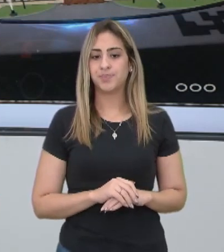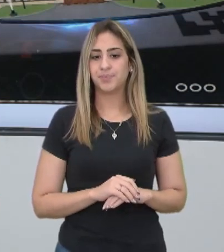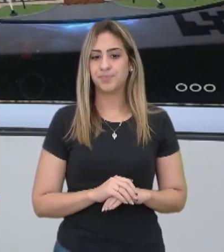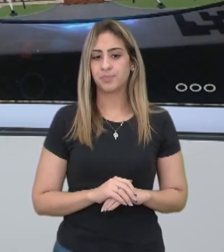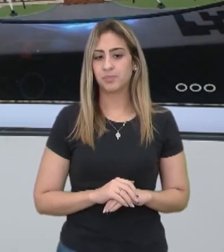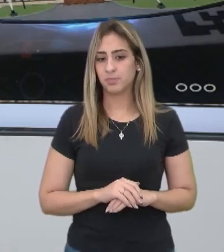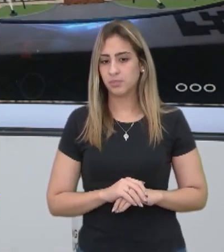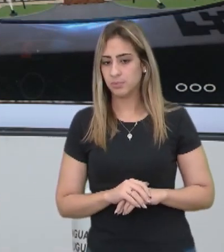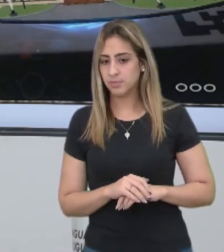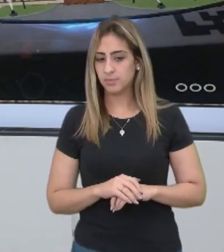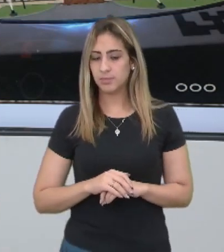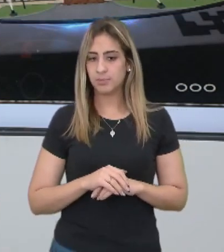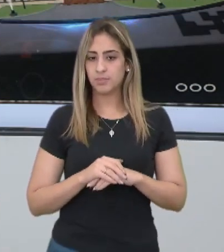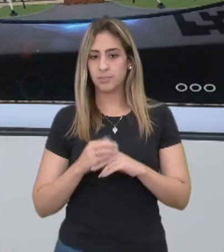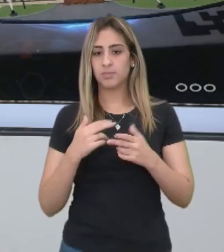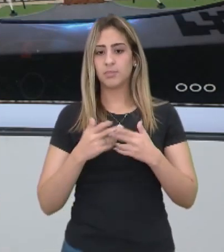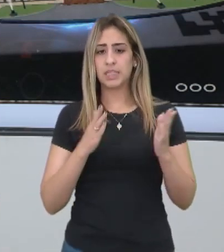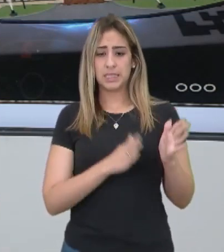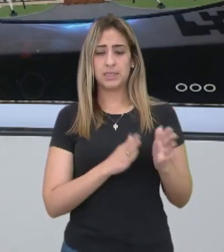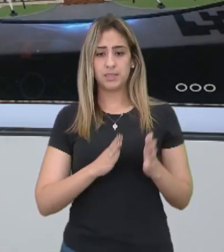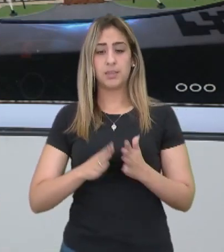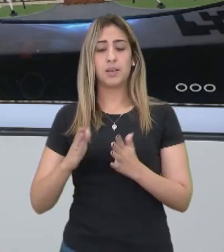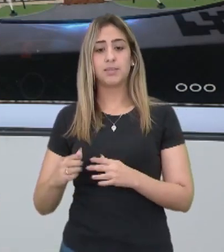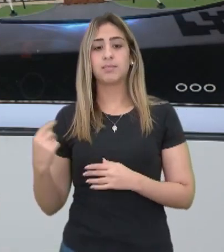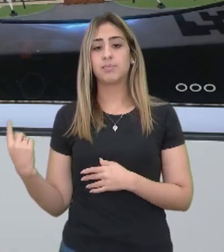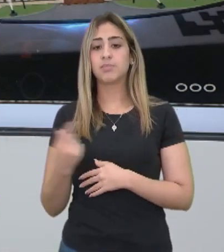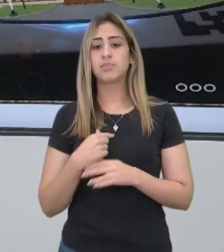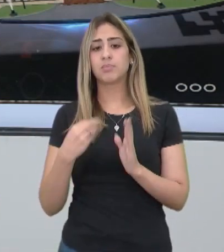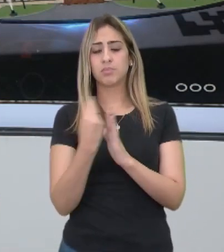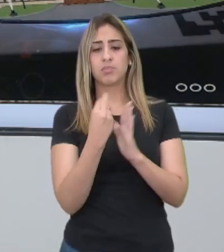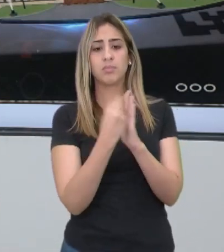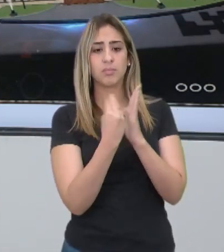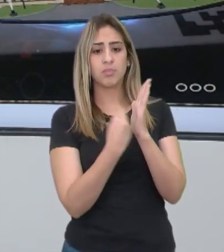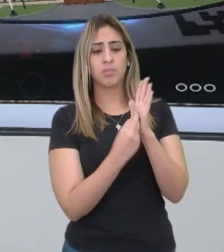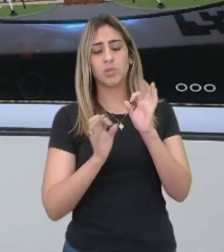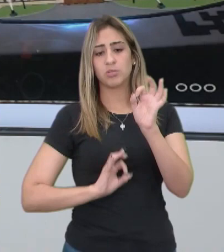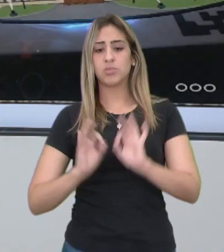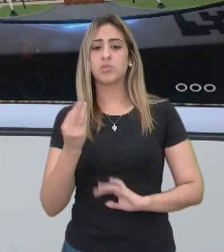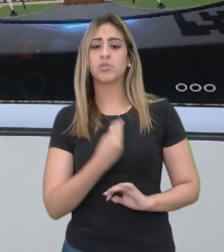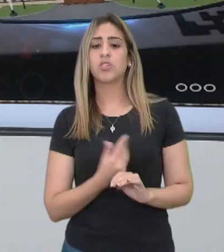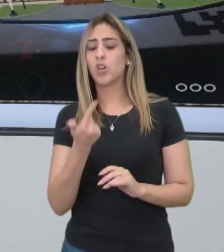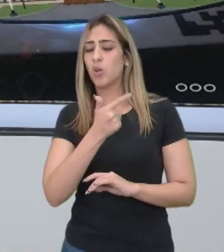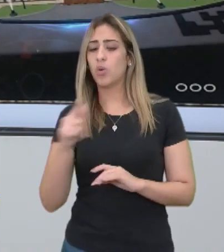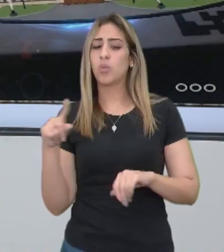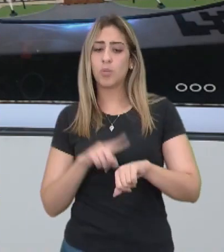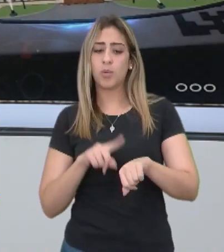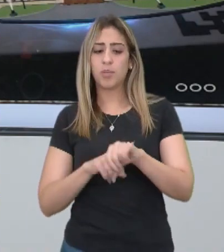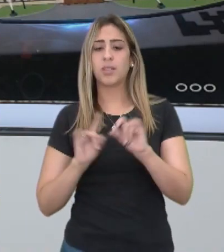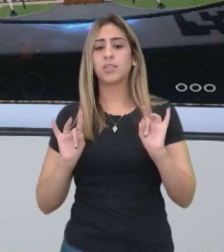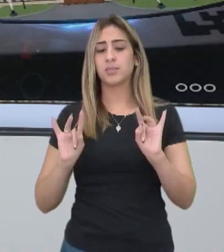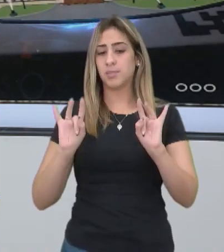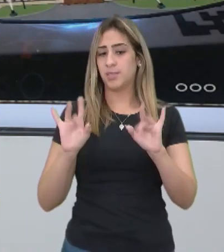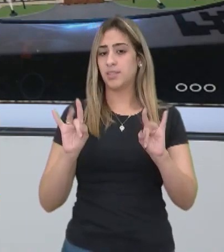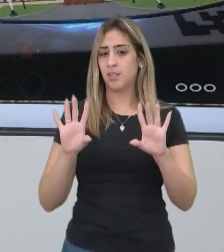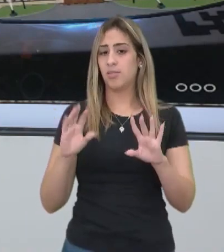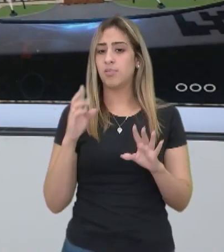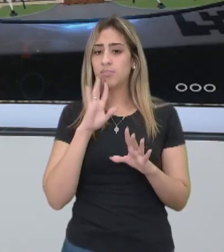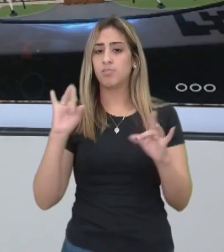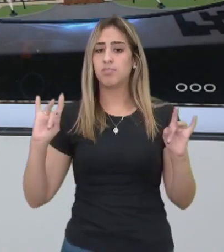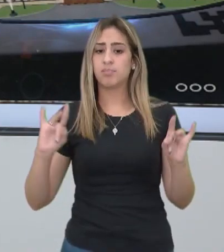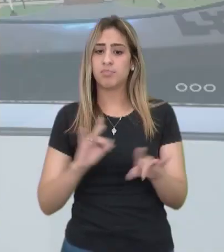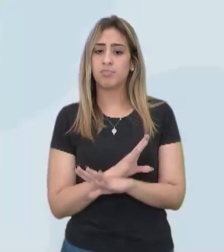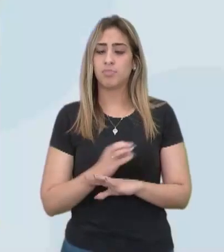viram essa parte. Na sequência, eu coloco aí no meu projeto de vida outro momento especial.